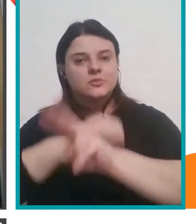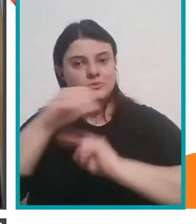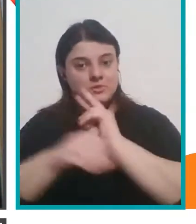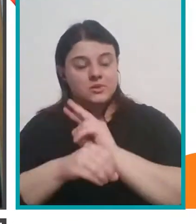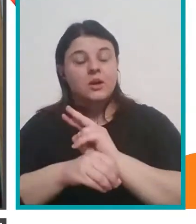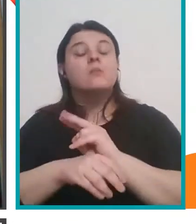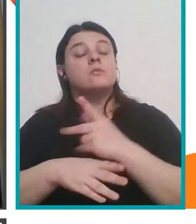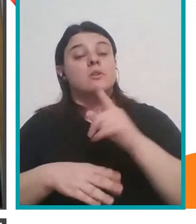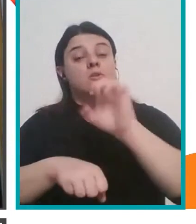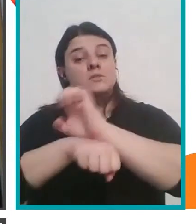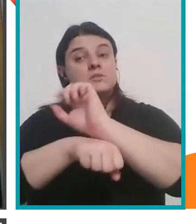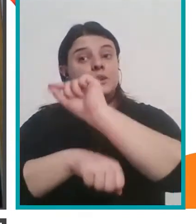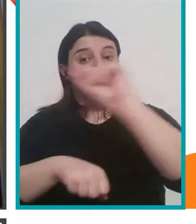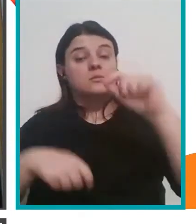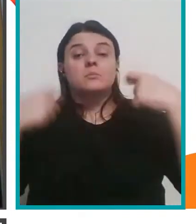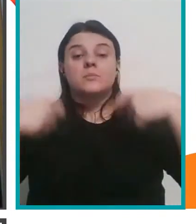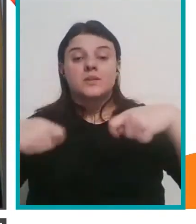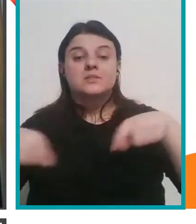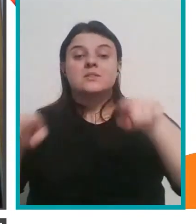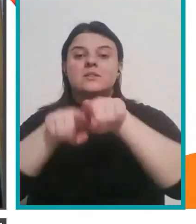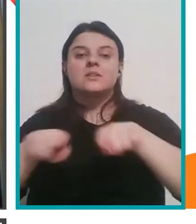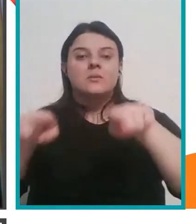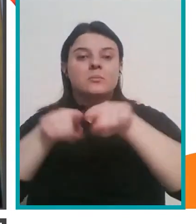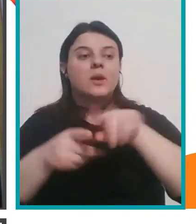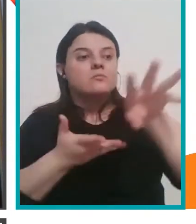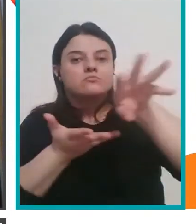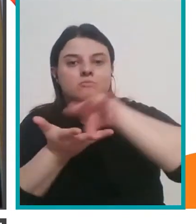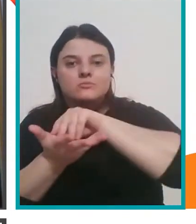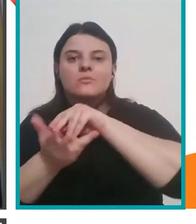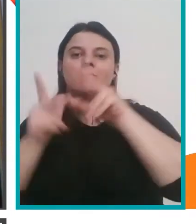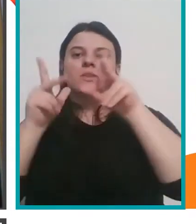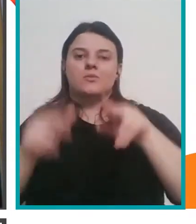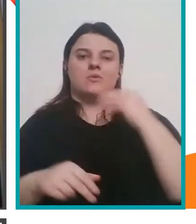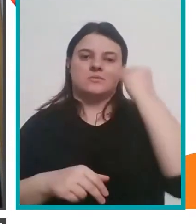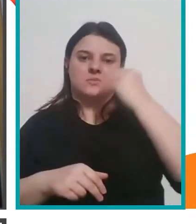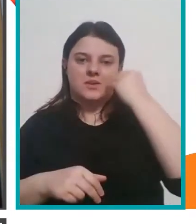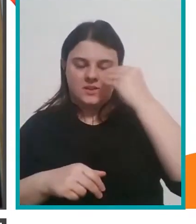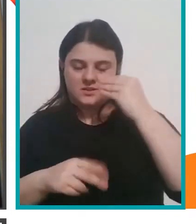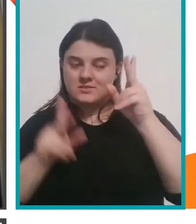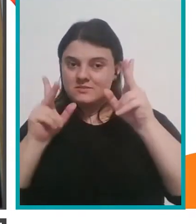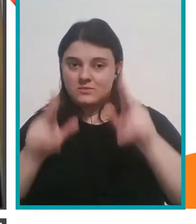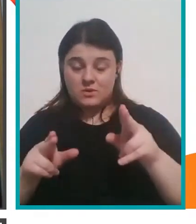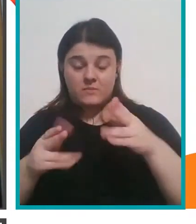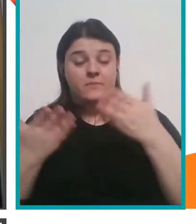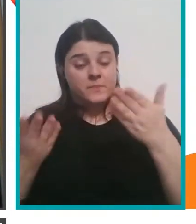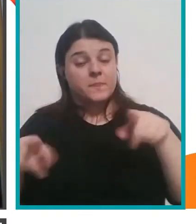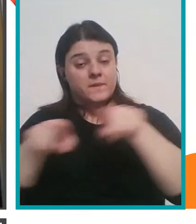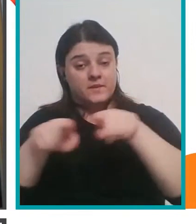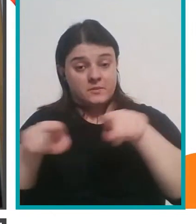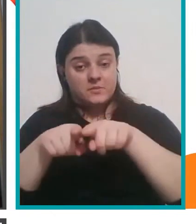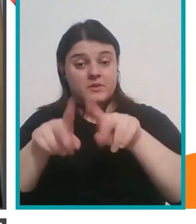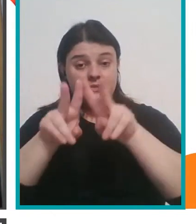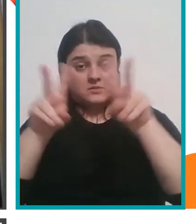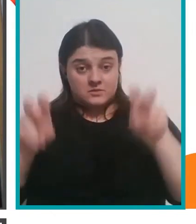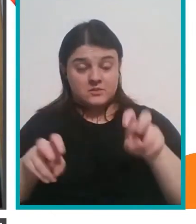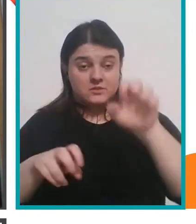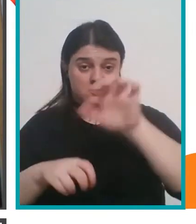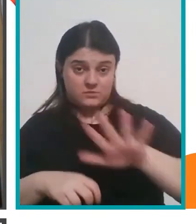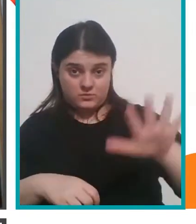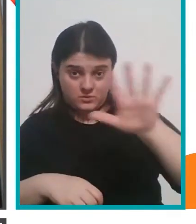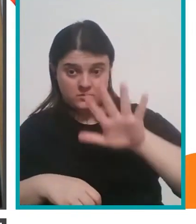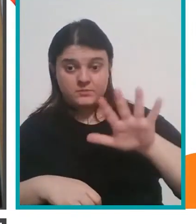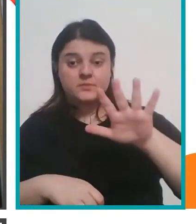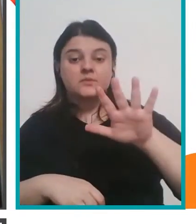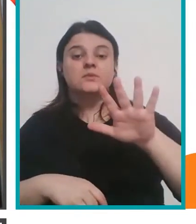eles precisam beber desta experiência, desta fonte. Quero dizer, inclusive, que sobre a União Europeia,